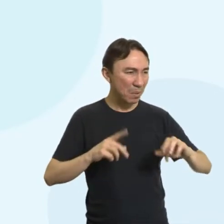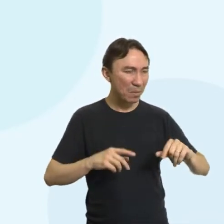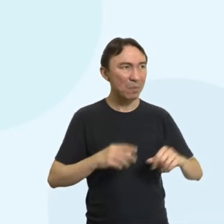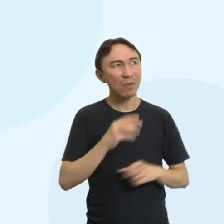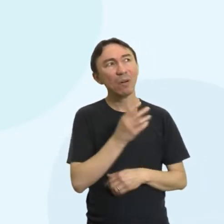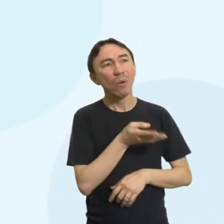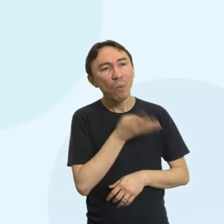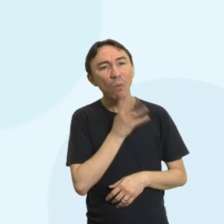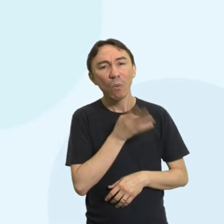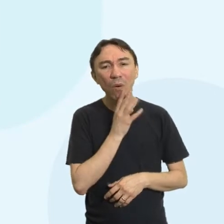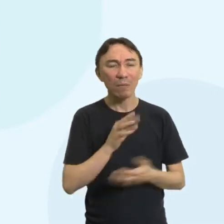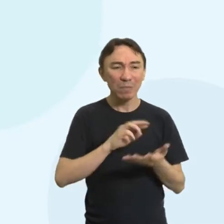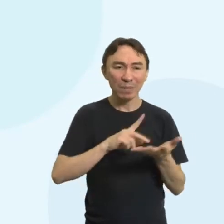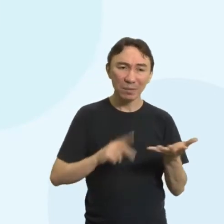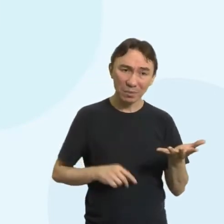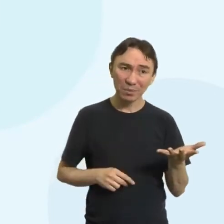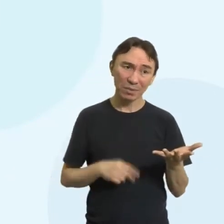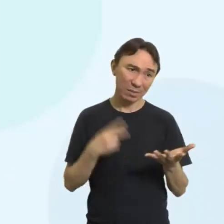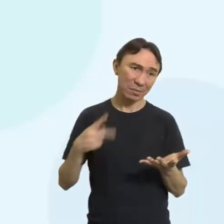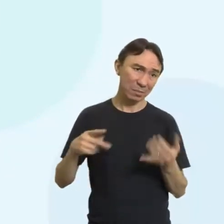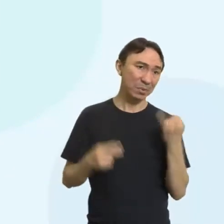estudante. Próximo slide.